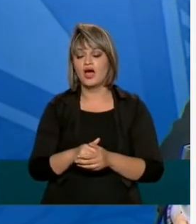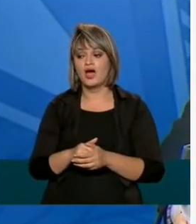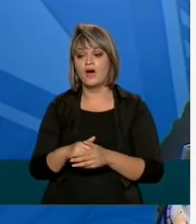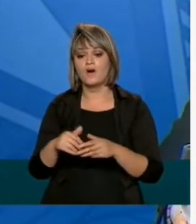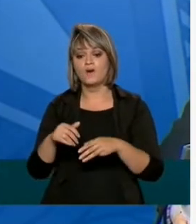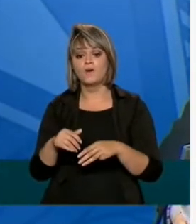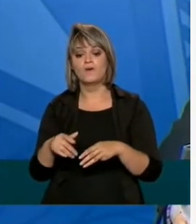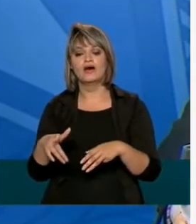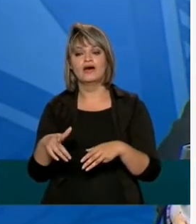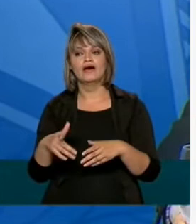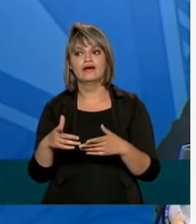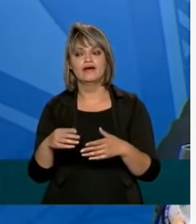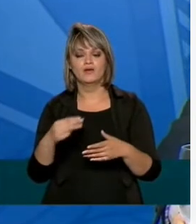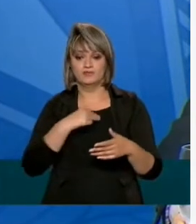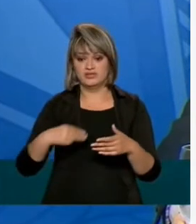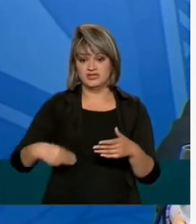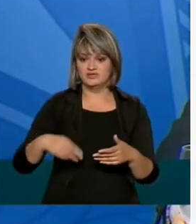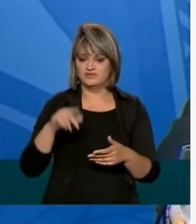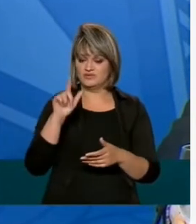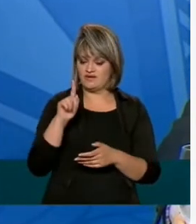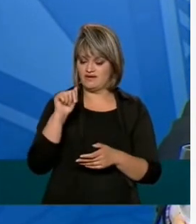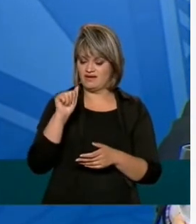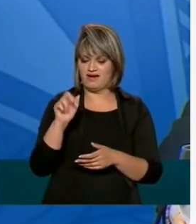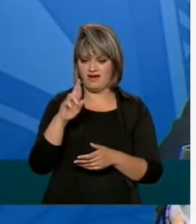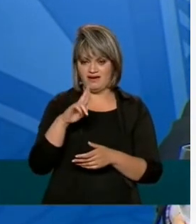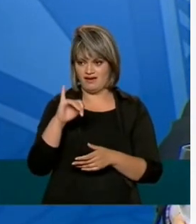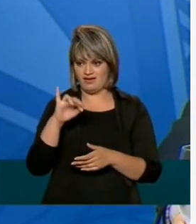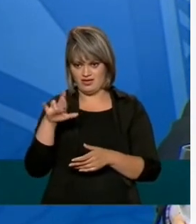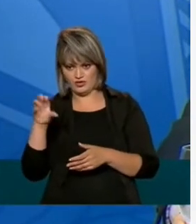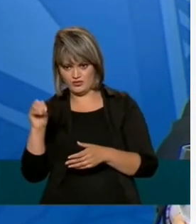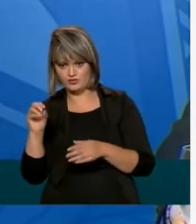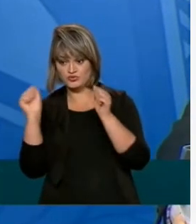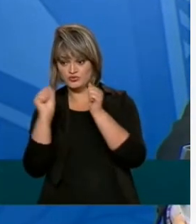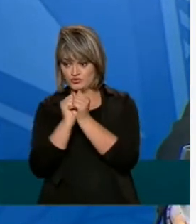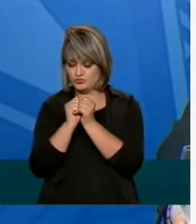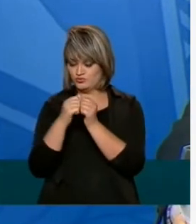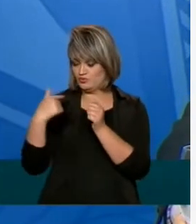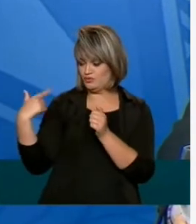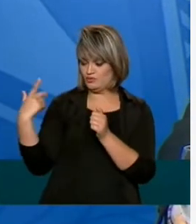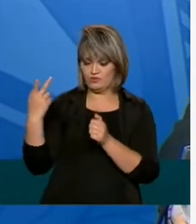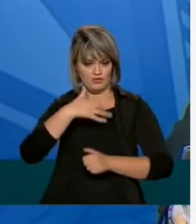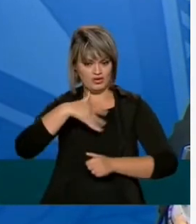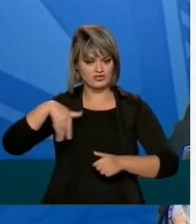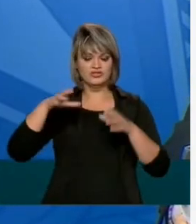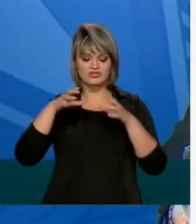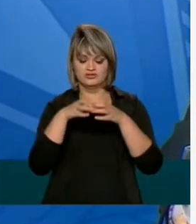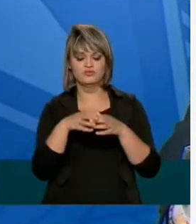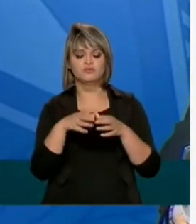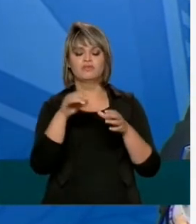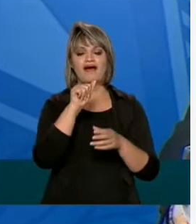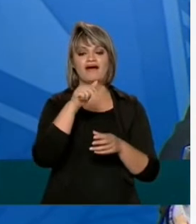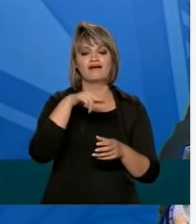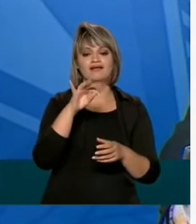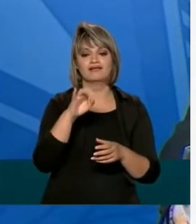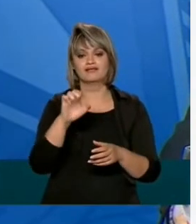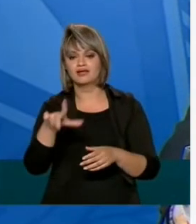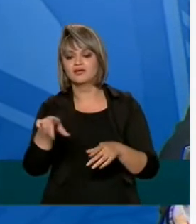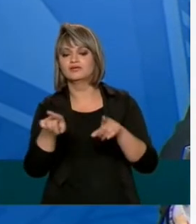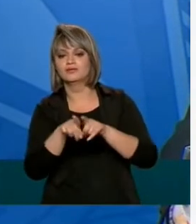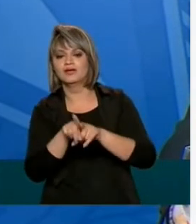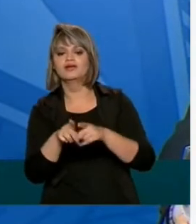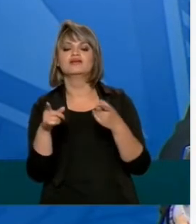que fez um excelente trabalho junto com a nossa equipe, junto com a equipe da Anatel, com os técnicos da